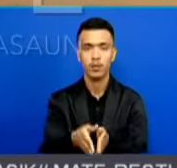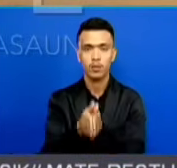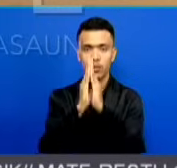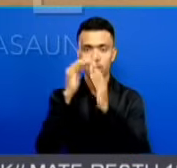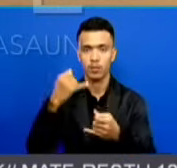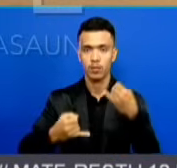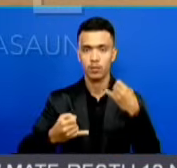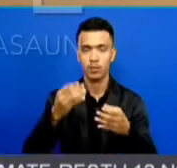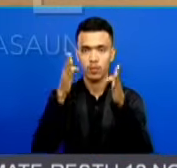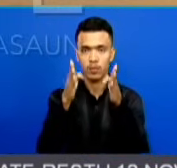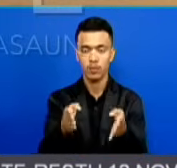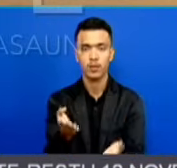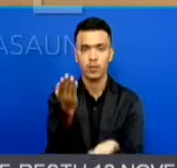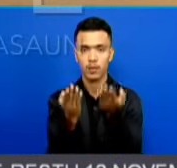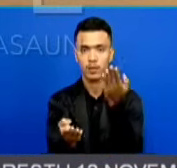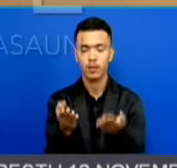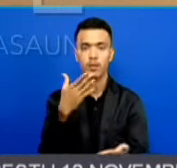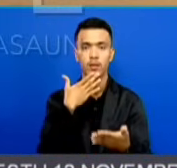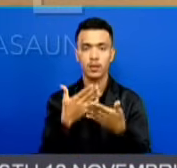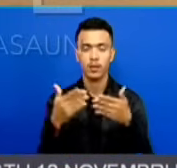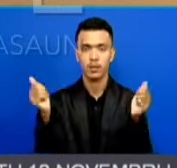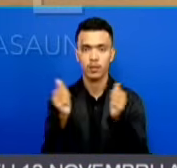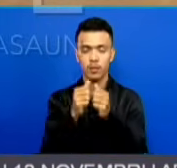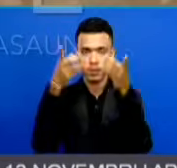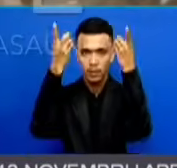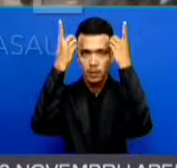ato teto de dia que decisão.